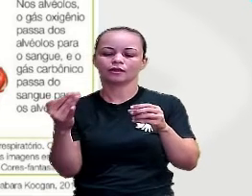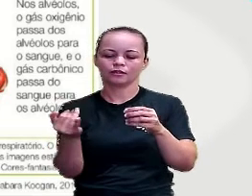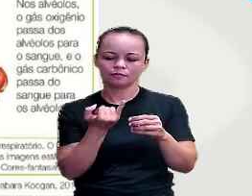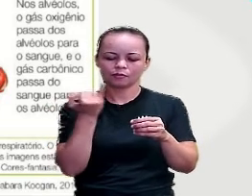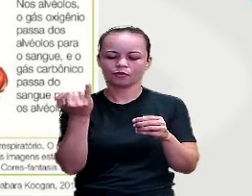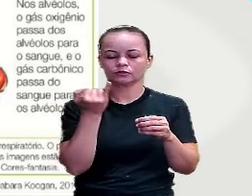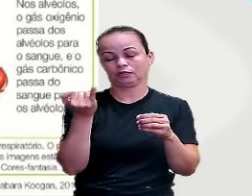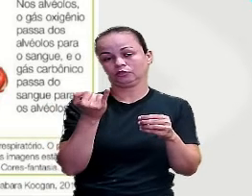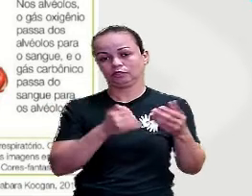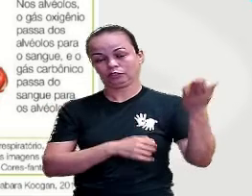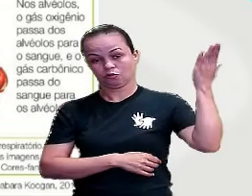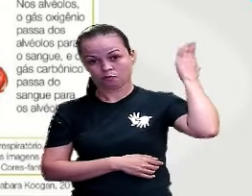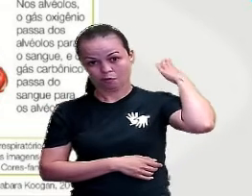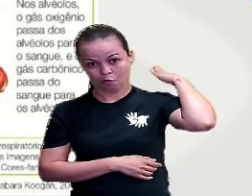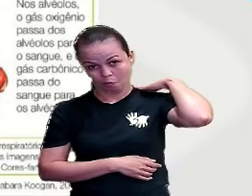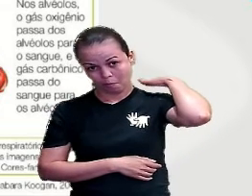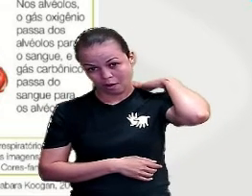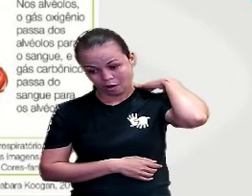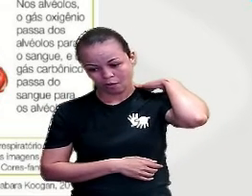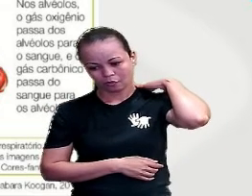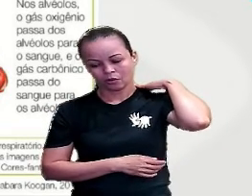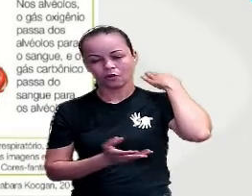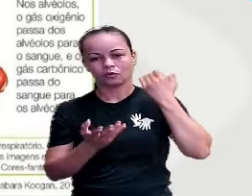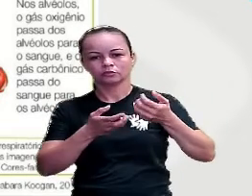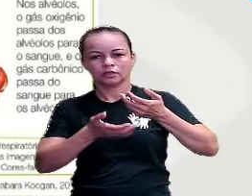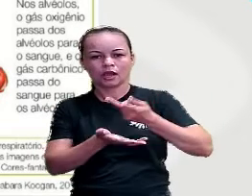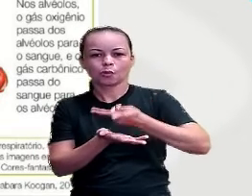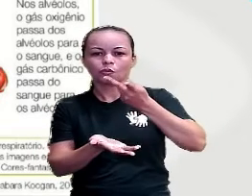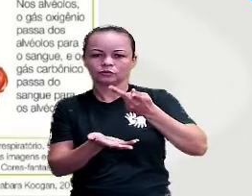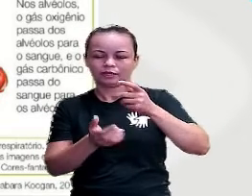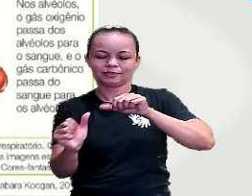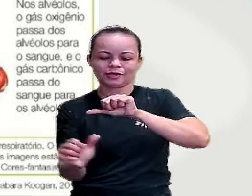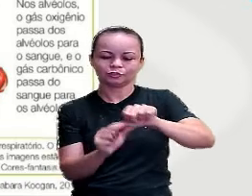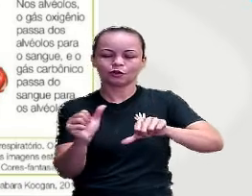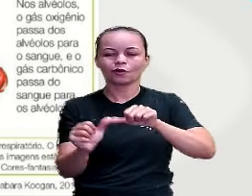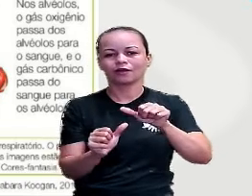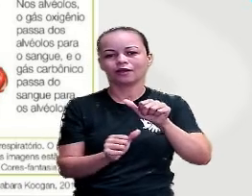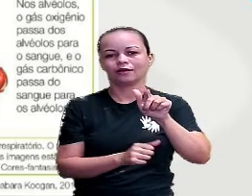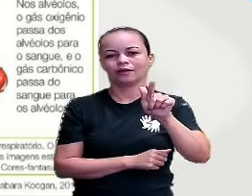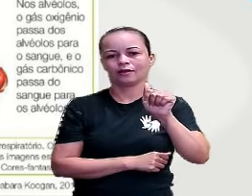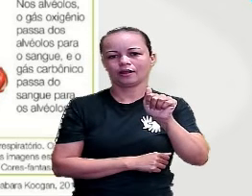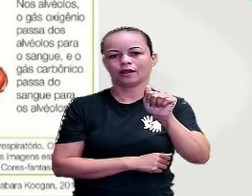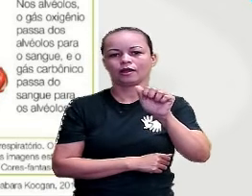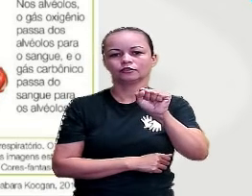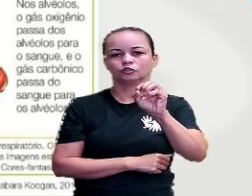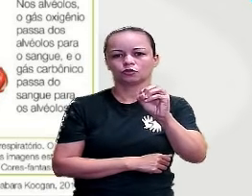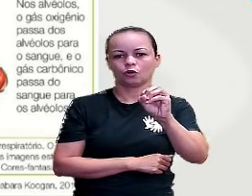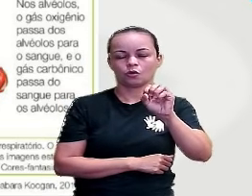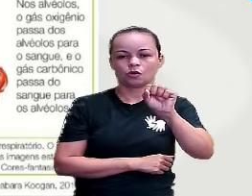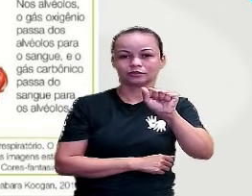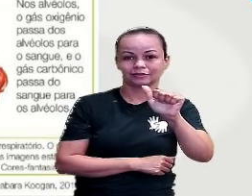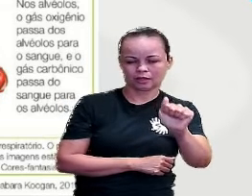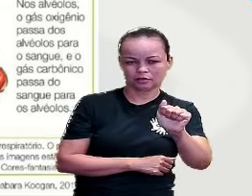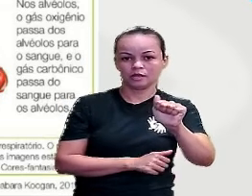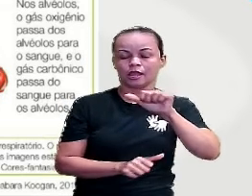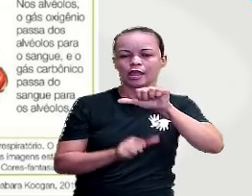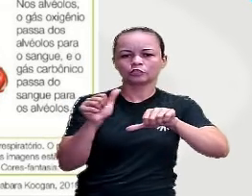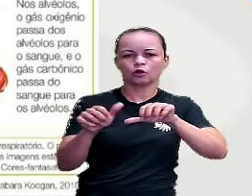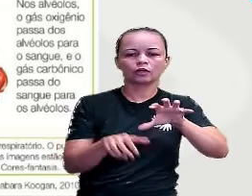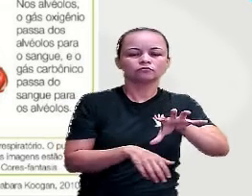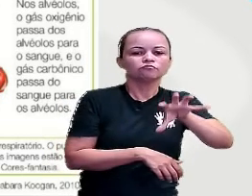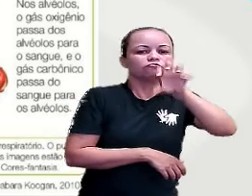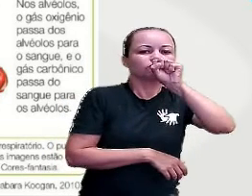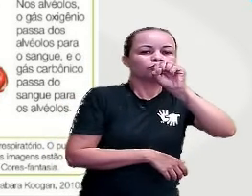pulmões, onde vai ocorrer a troca gasosa. Aí você perguntou, professor, e que troca gasosa é essa? É a troca do oxigênio que a